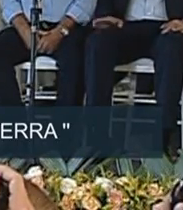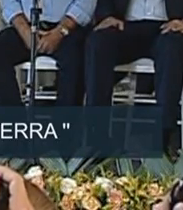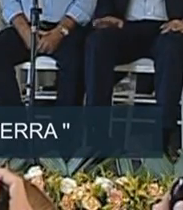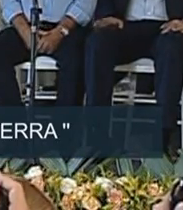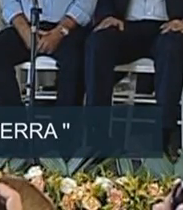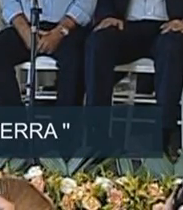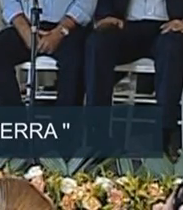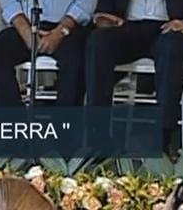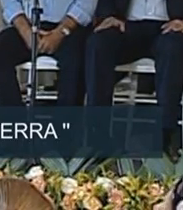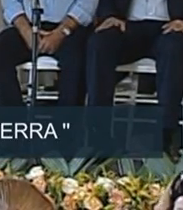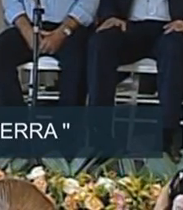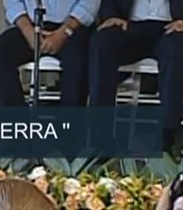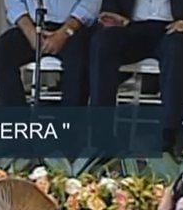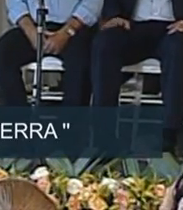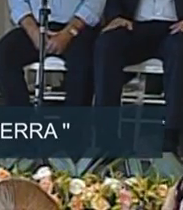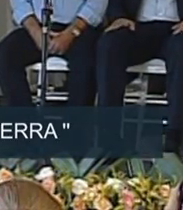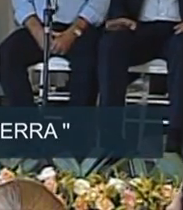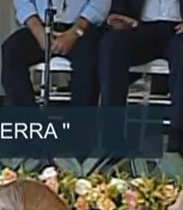demais.